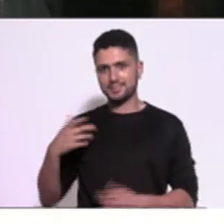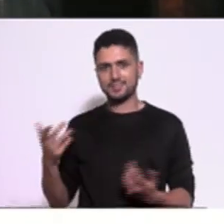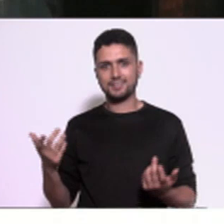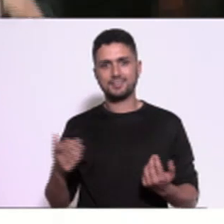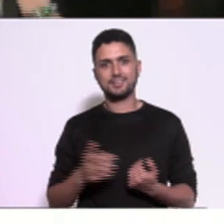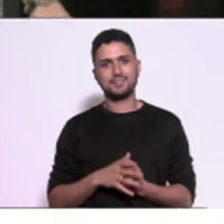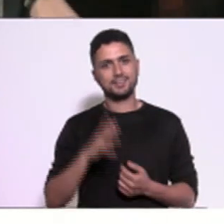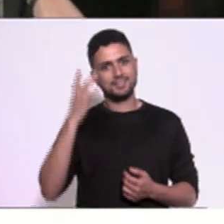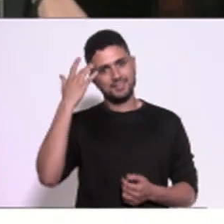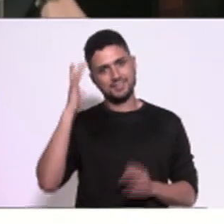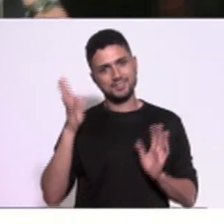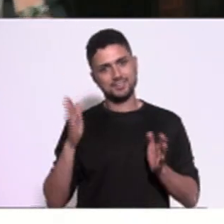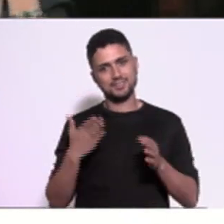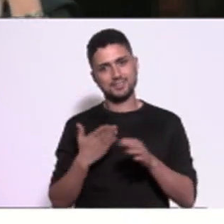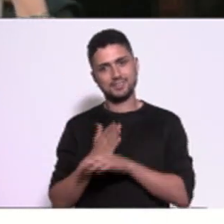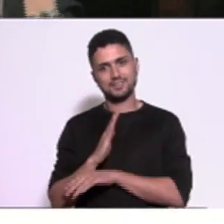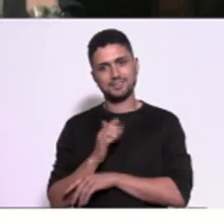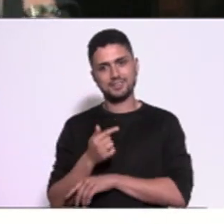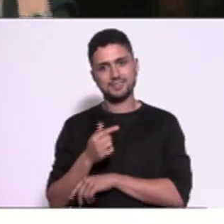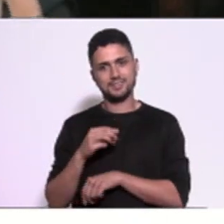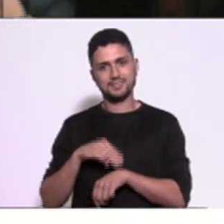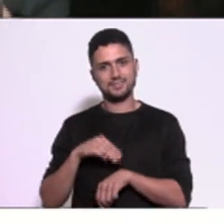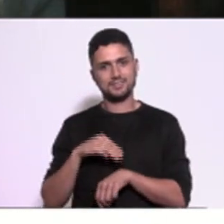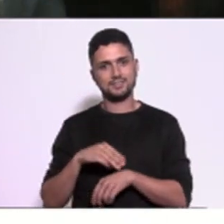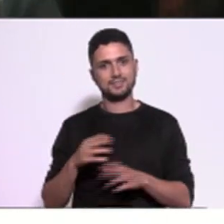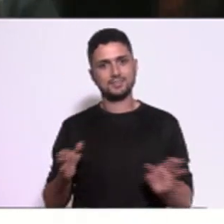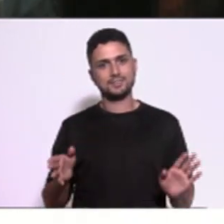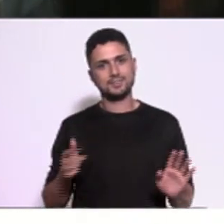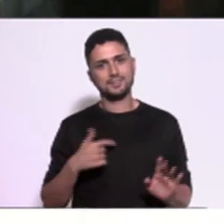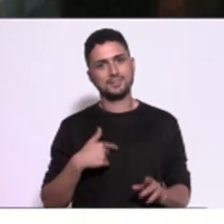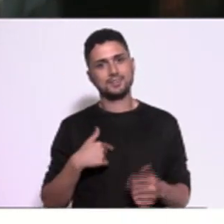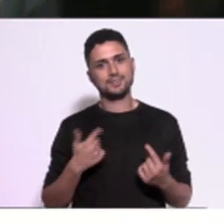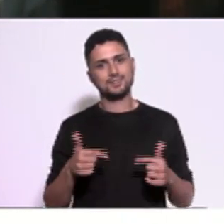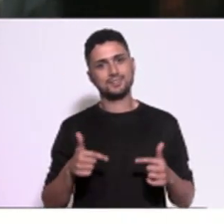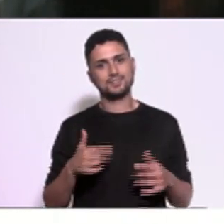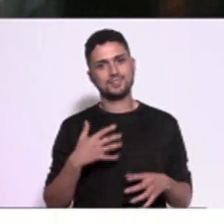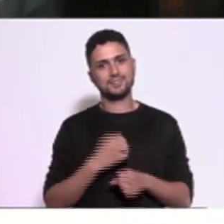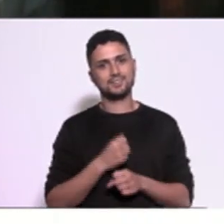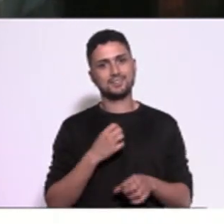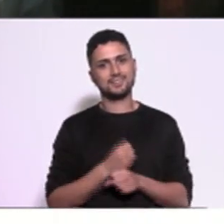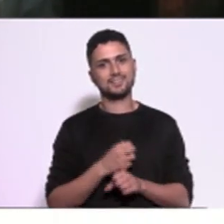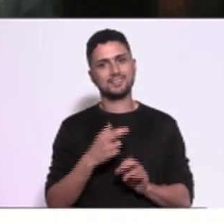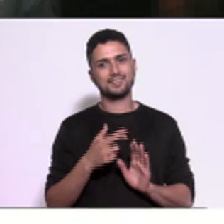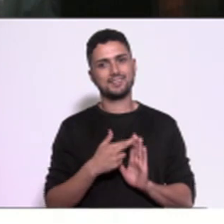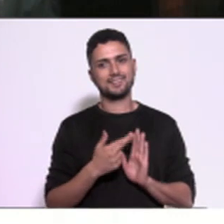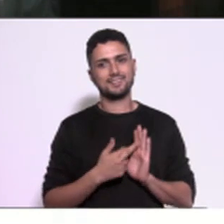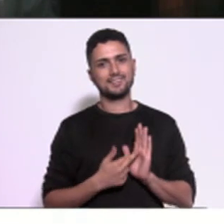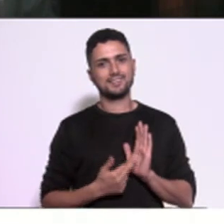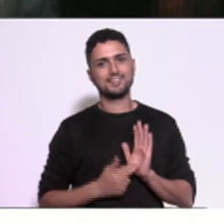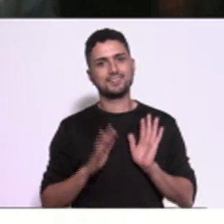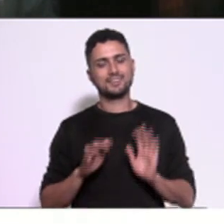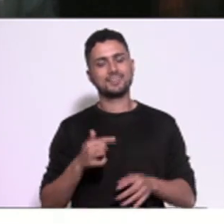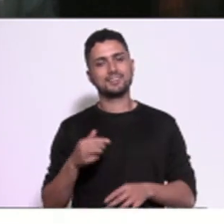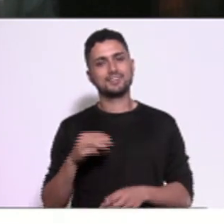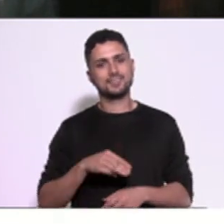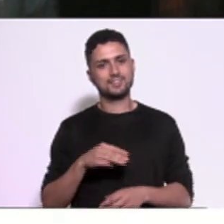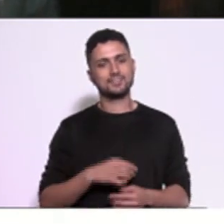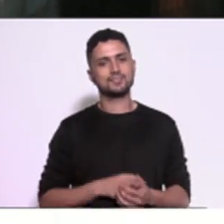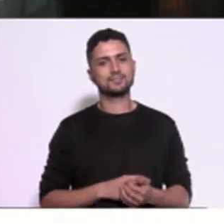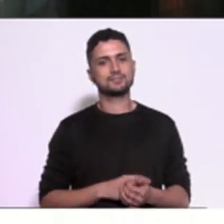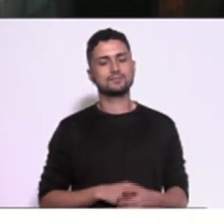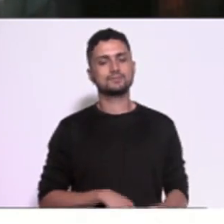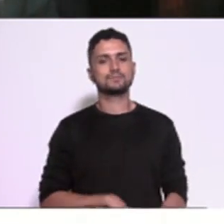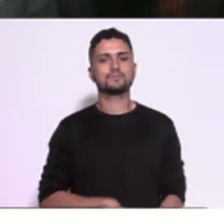Eu acho que eu até passei de 7, porque eu ainda não tinha estabelecido a regra. Mas 7 minutos.